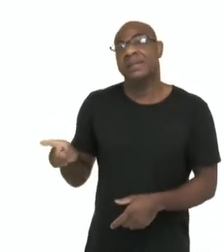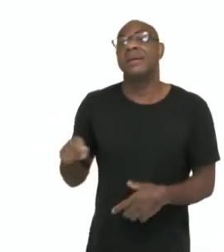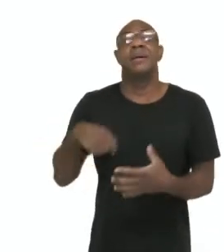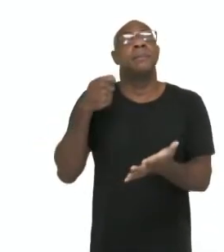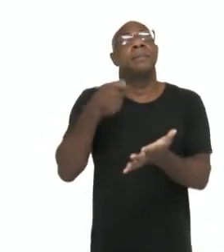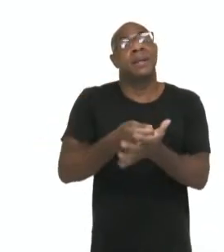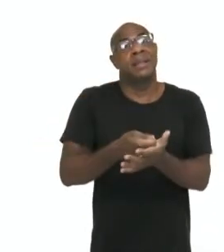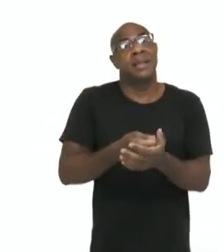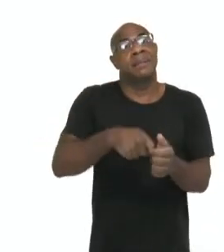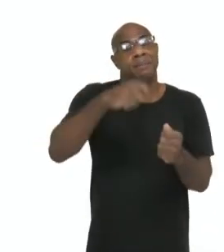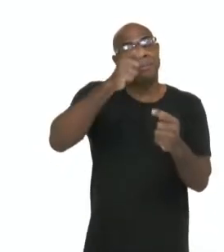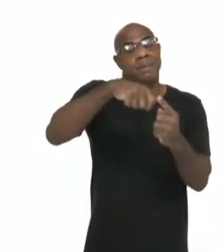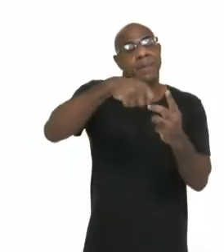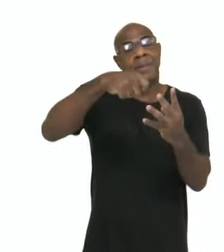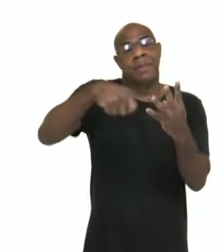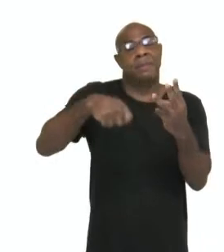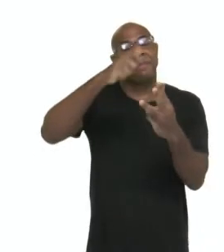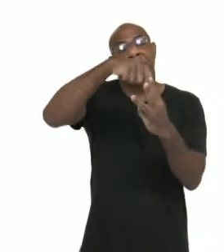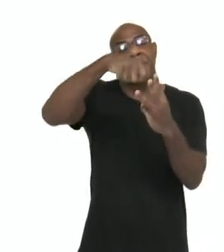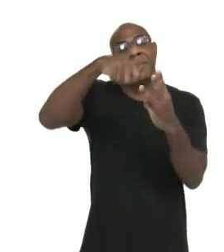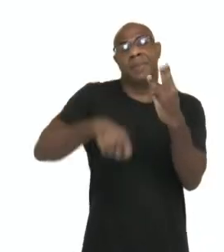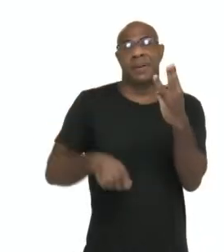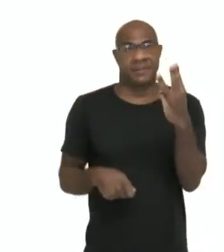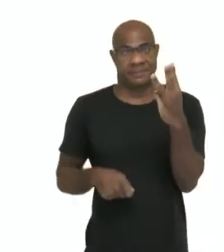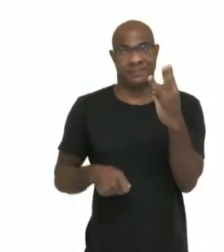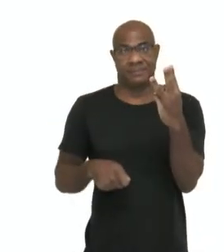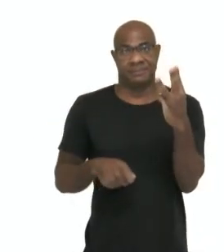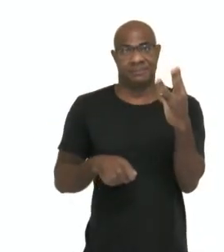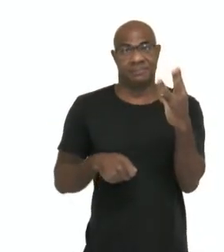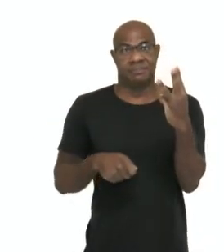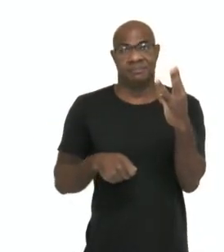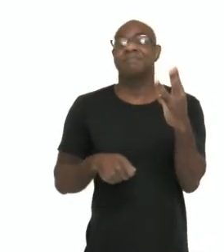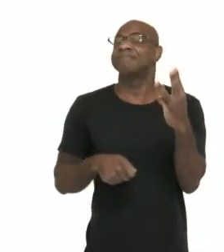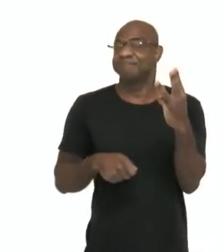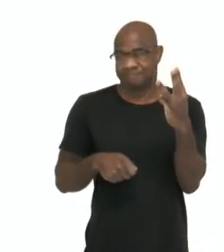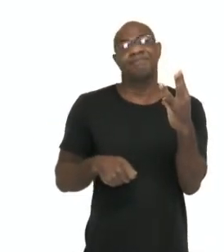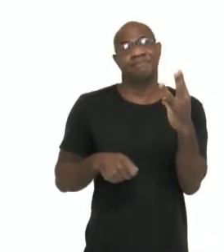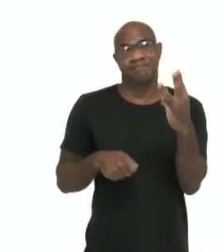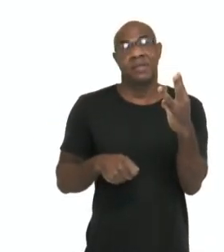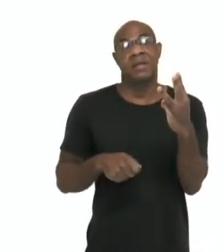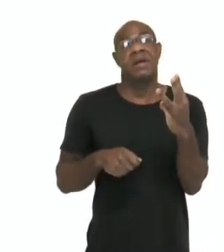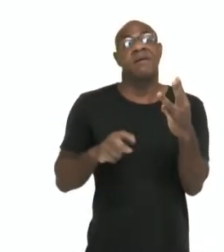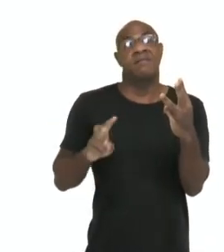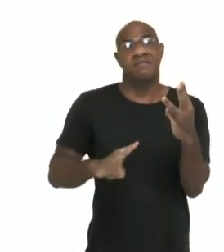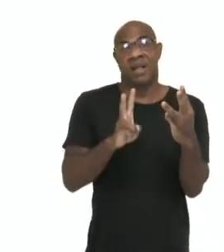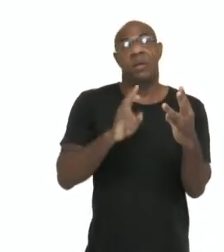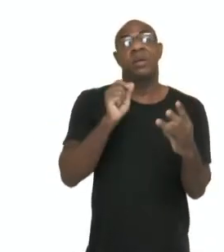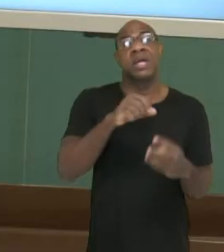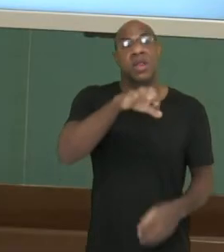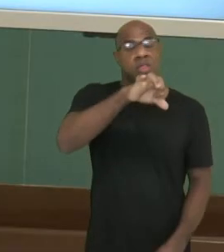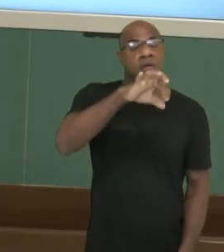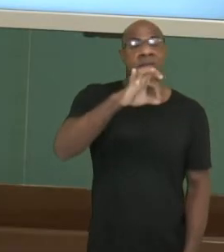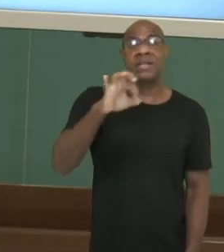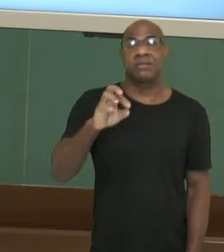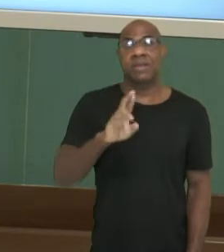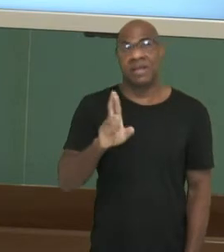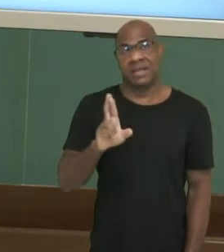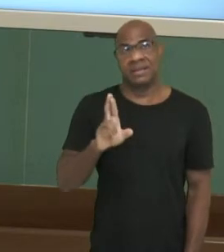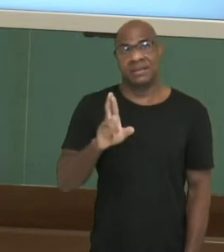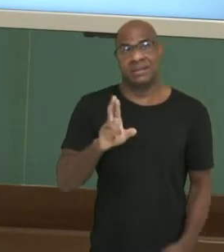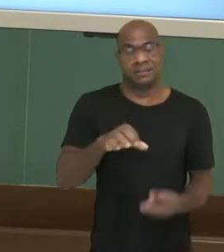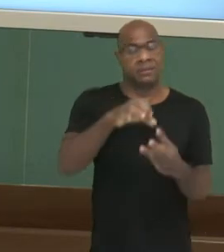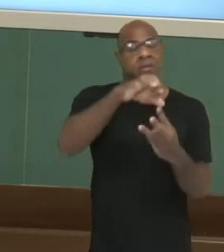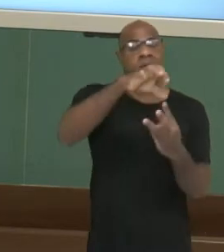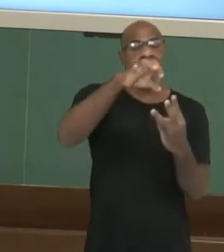em 3 parcelas iguais mensais, sem entrada, no valor de R$ 900 cada, ok? Então pagou em 3 vezes